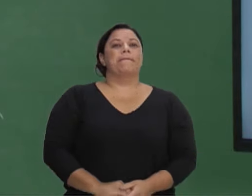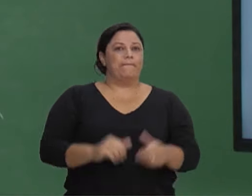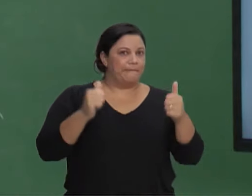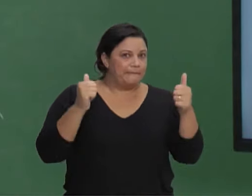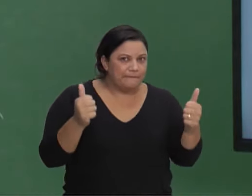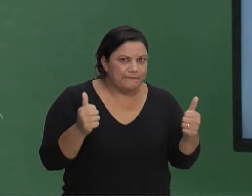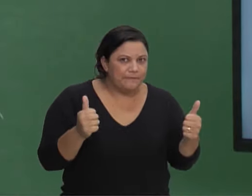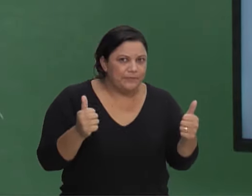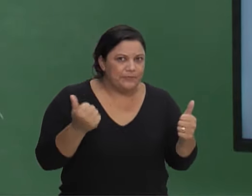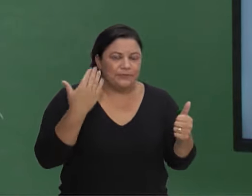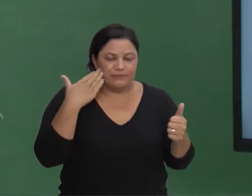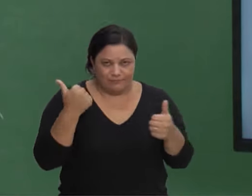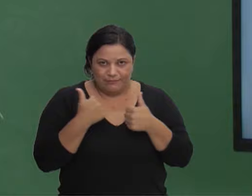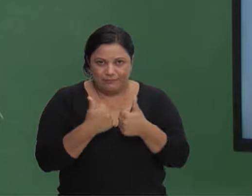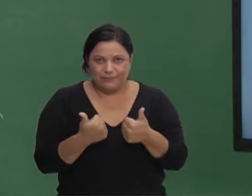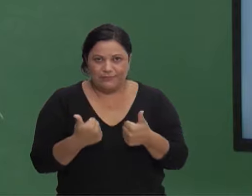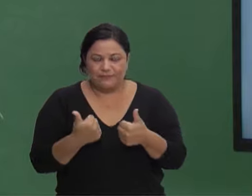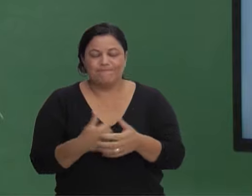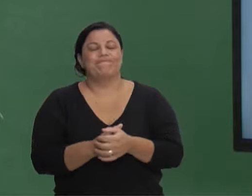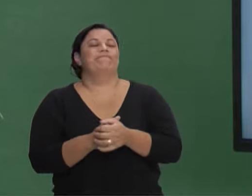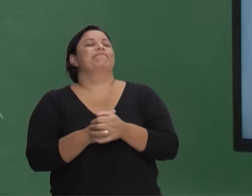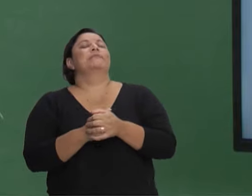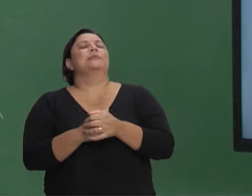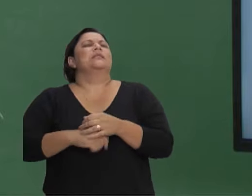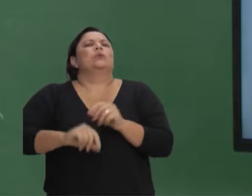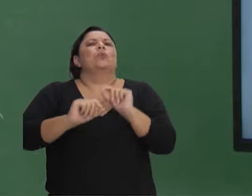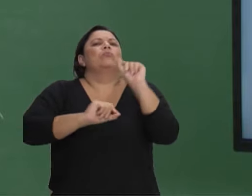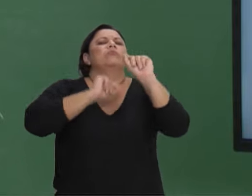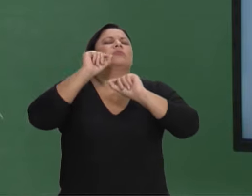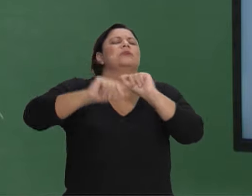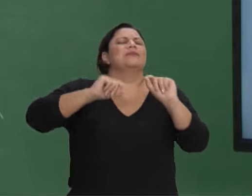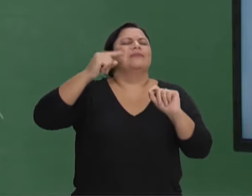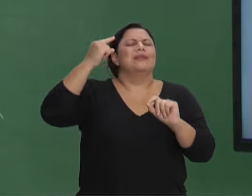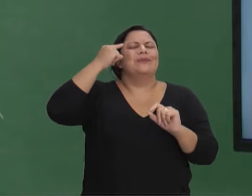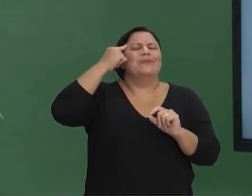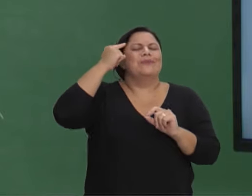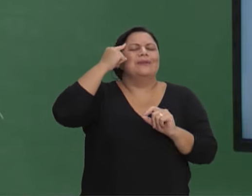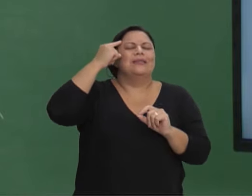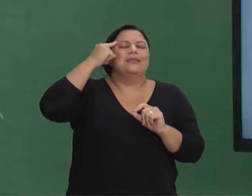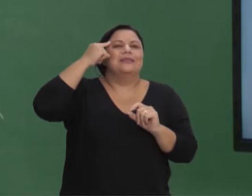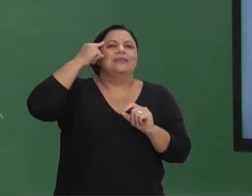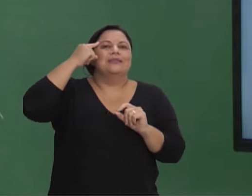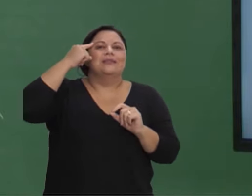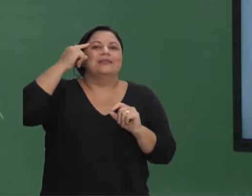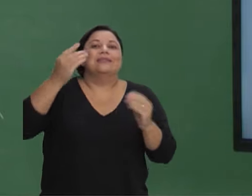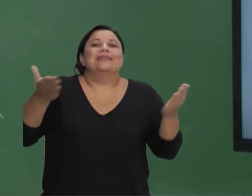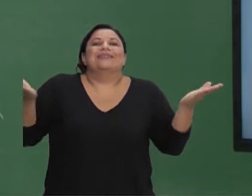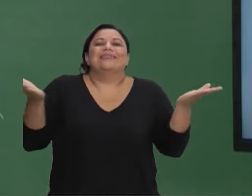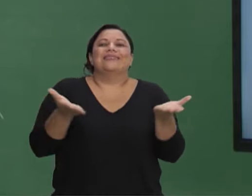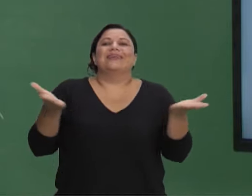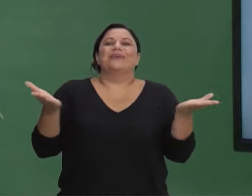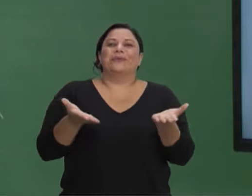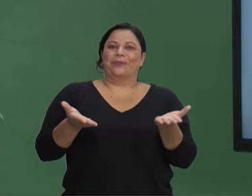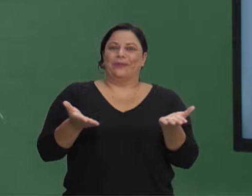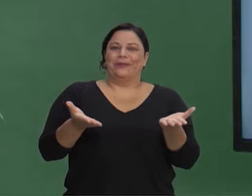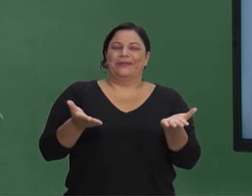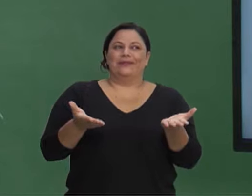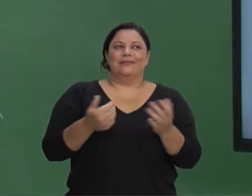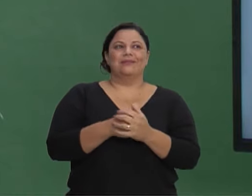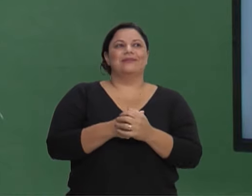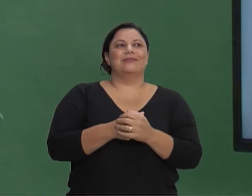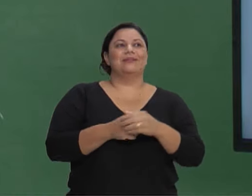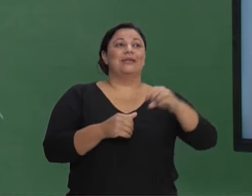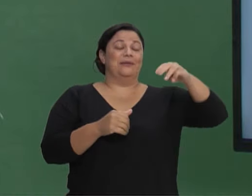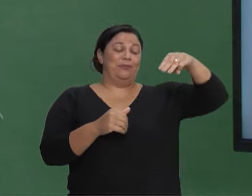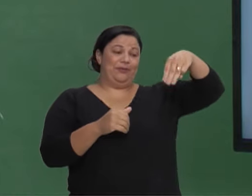Tranquilo, gente? O que eu tenho que pensar agora? Que meu m ele pode